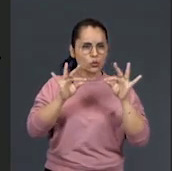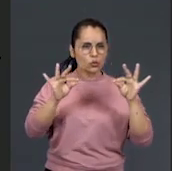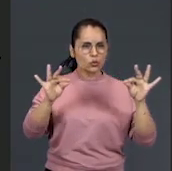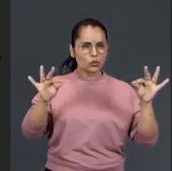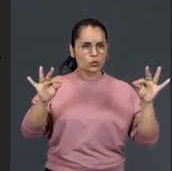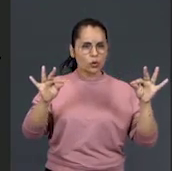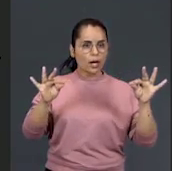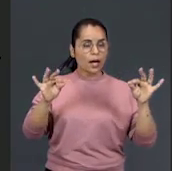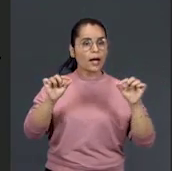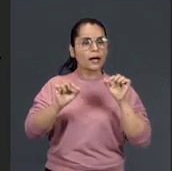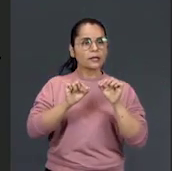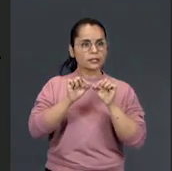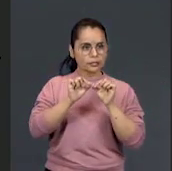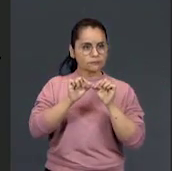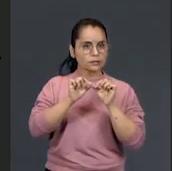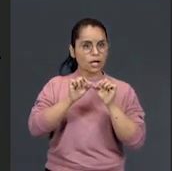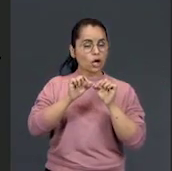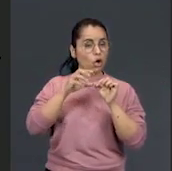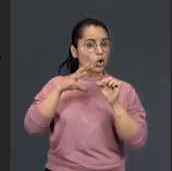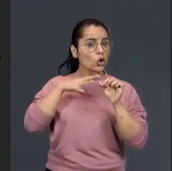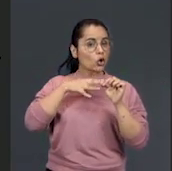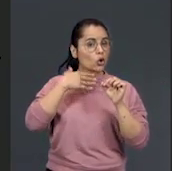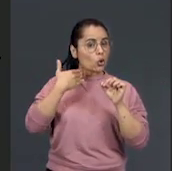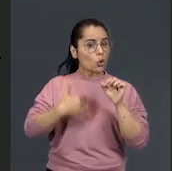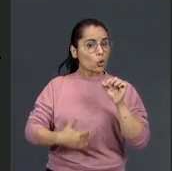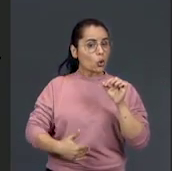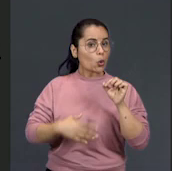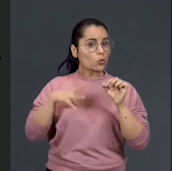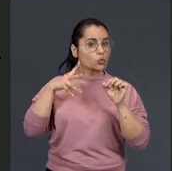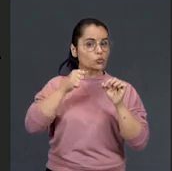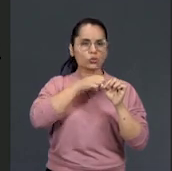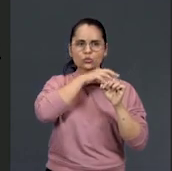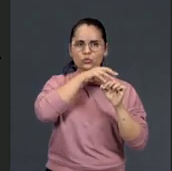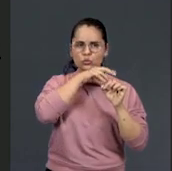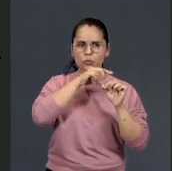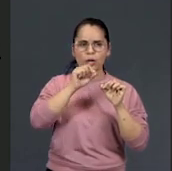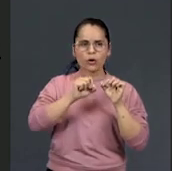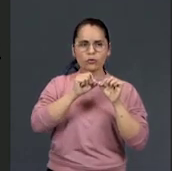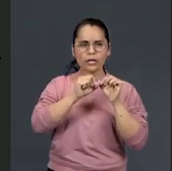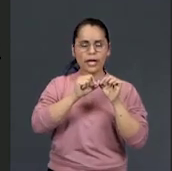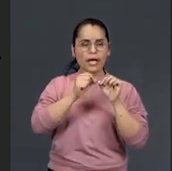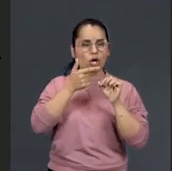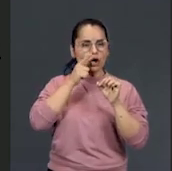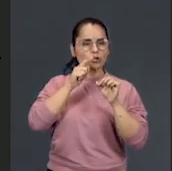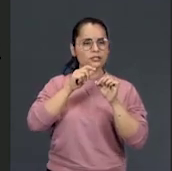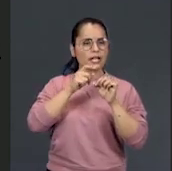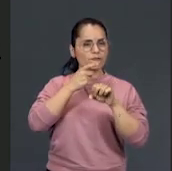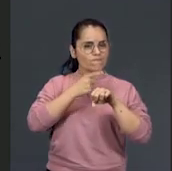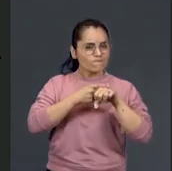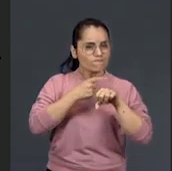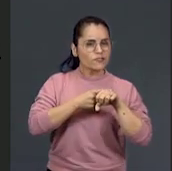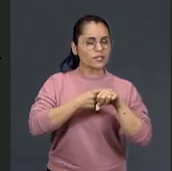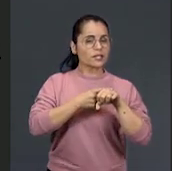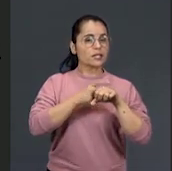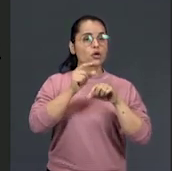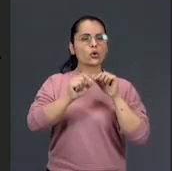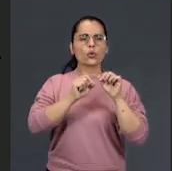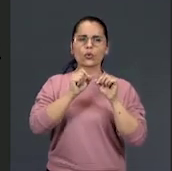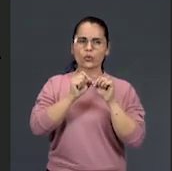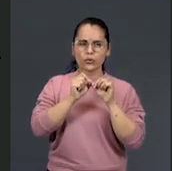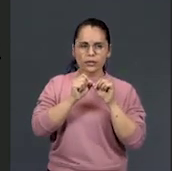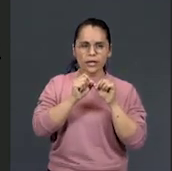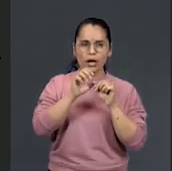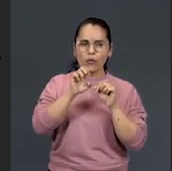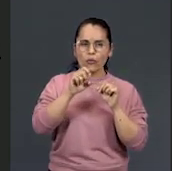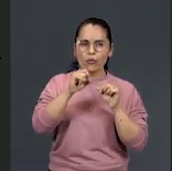o eixo longitudinal do corpo do animal e atua garantindo a sustentação. É aí um eixo